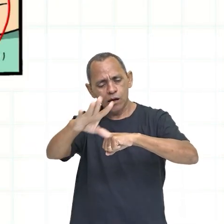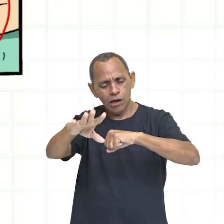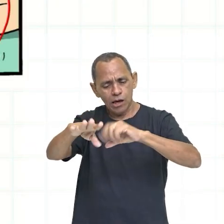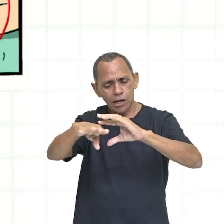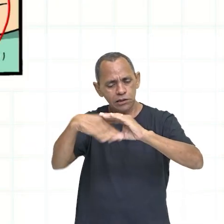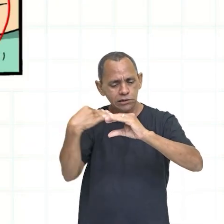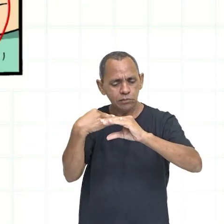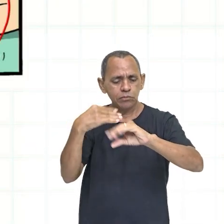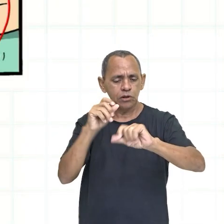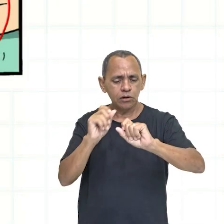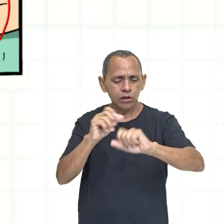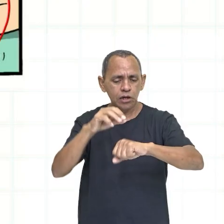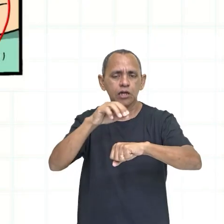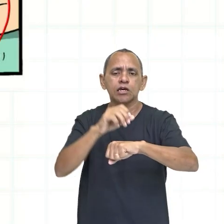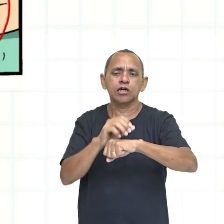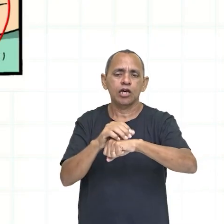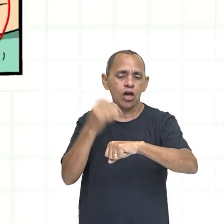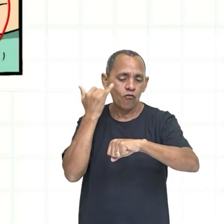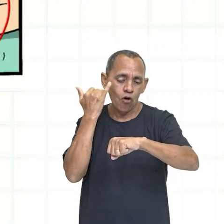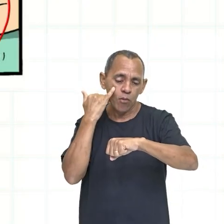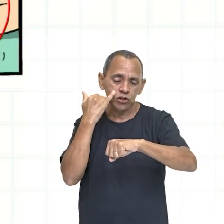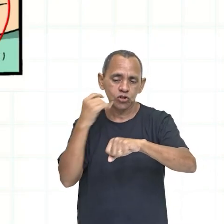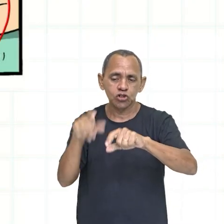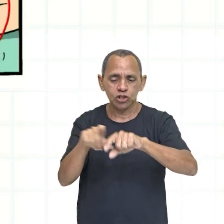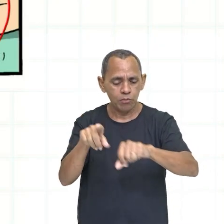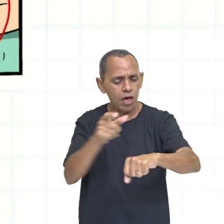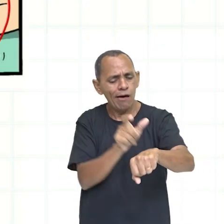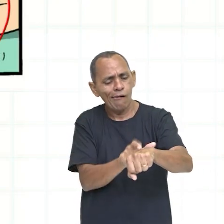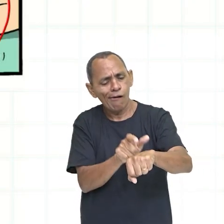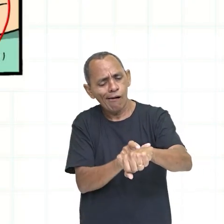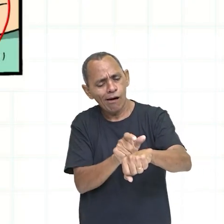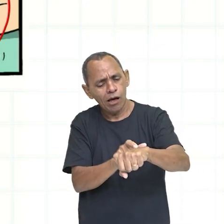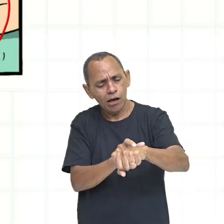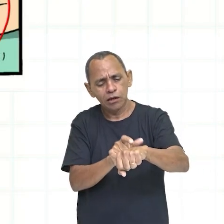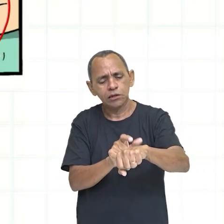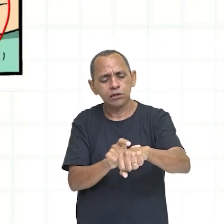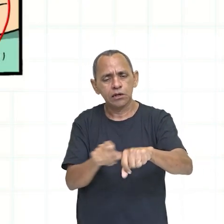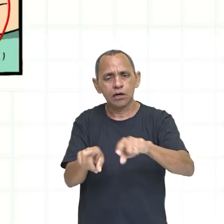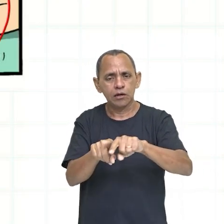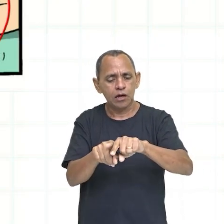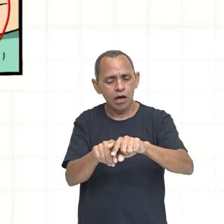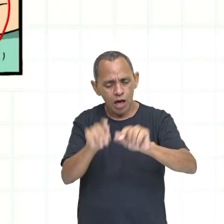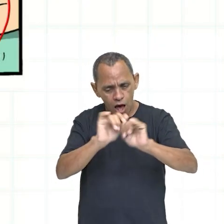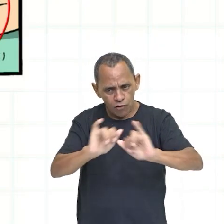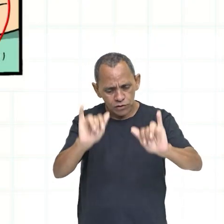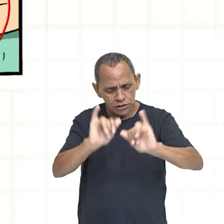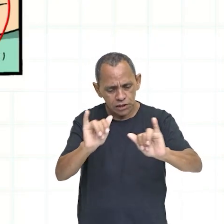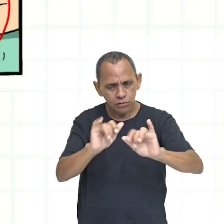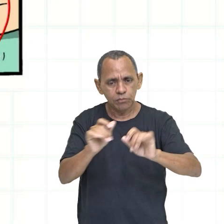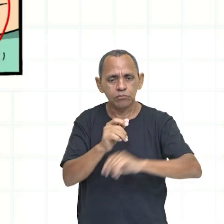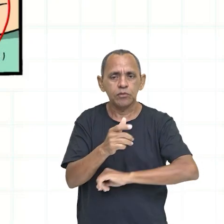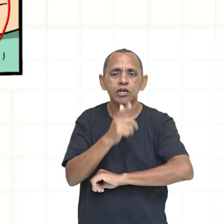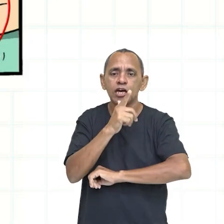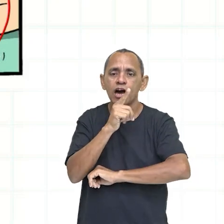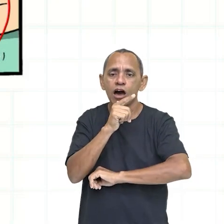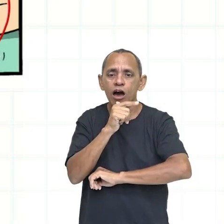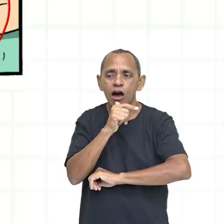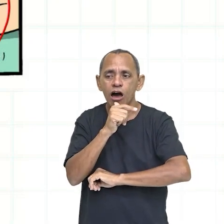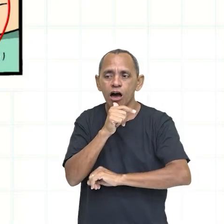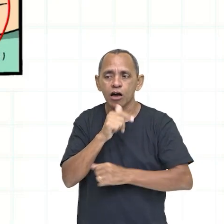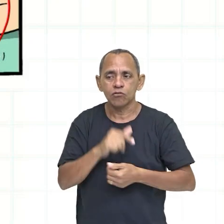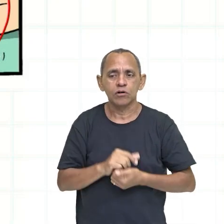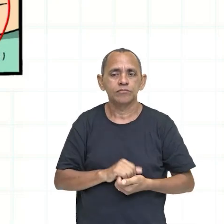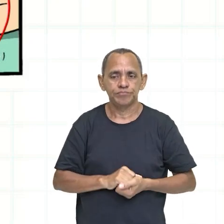ó, também, esse mesmo aparelho, né, esse mesmo relógio pode indicar, né, avisar quando ela precisa tomar água ou a quantidade de água que